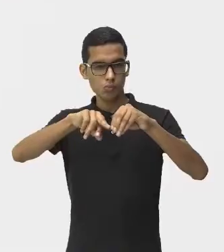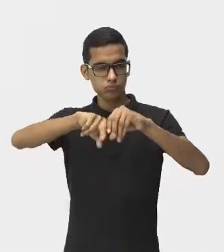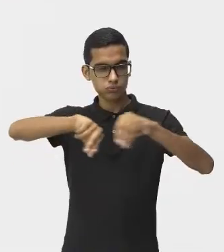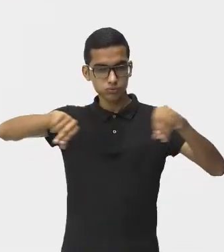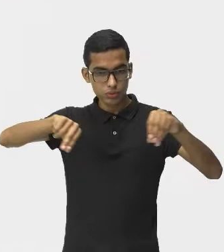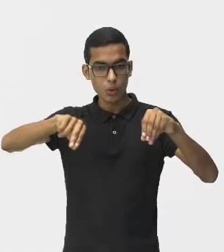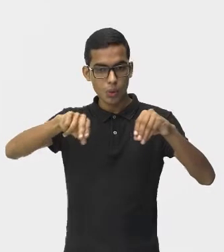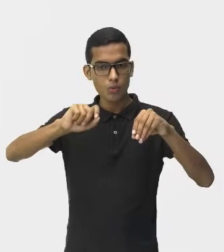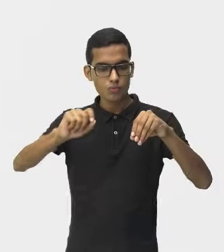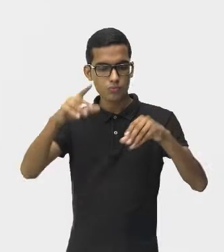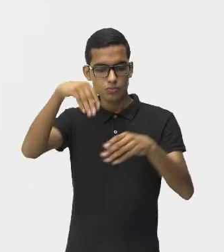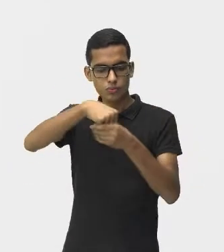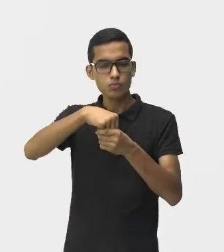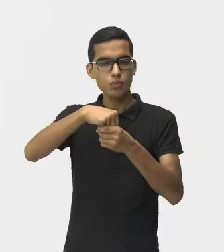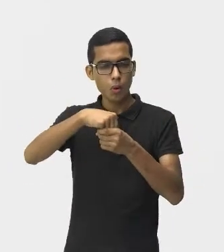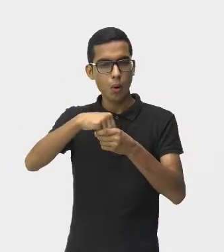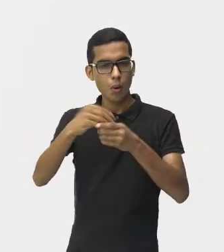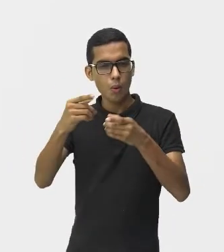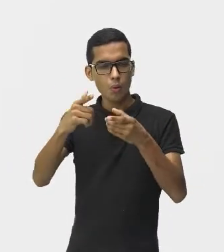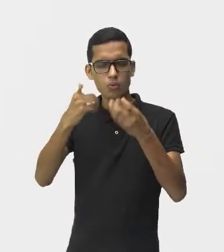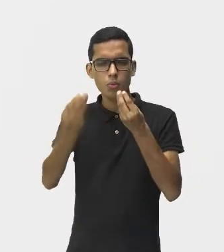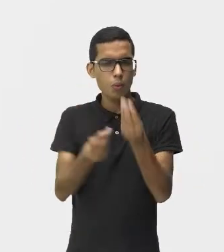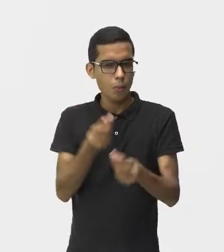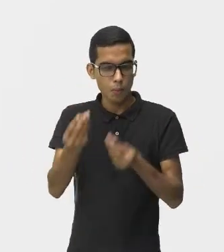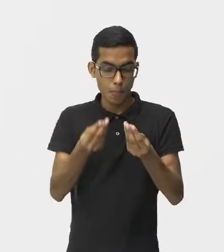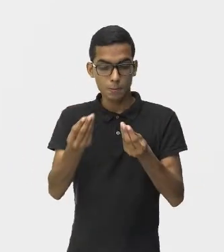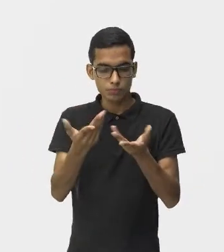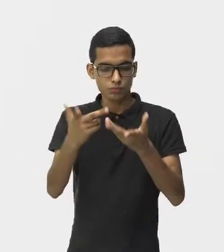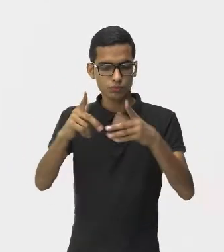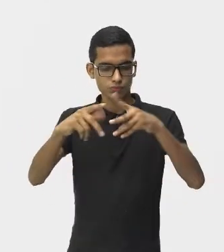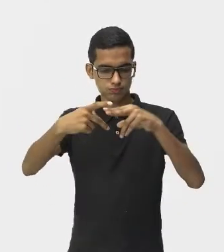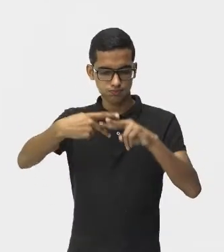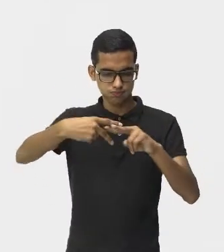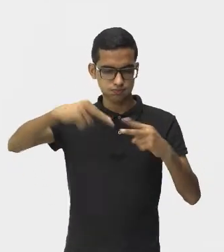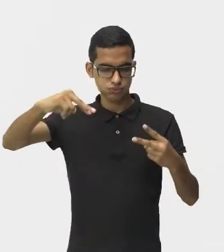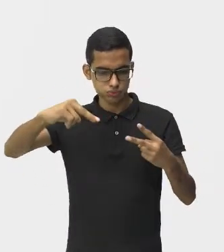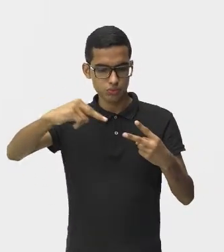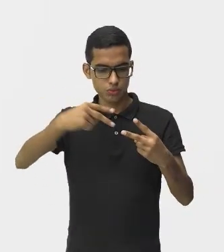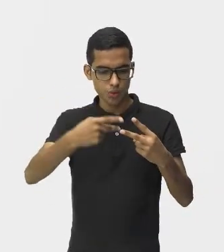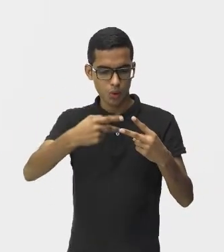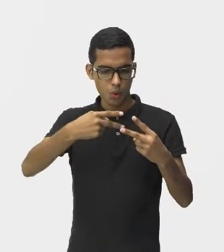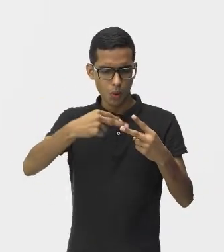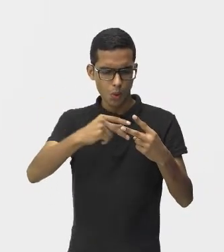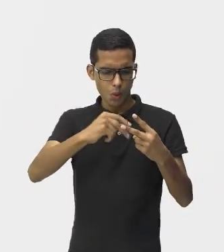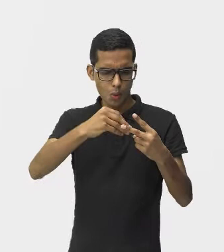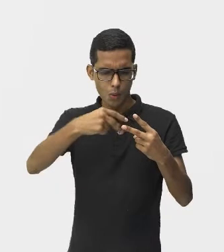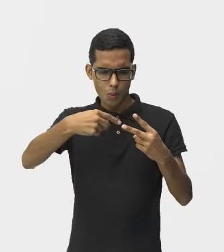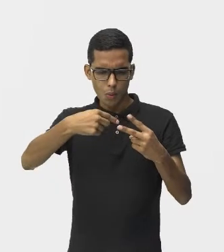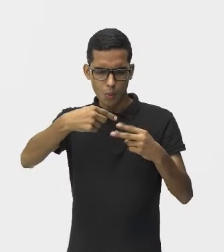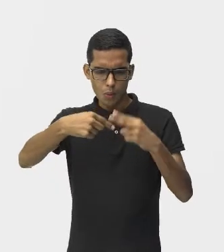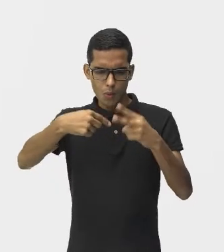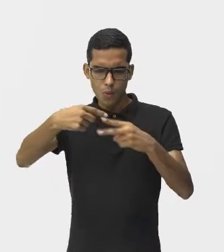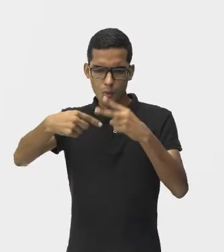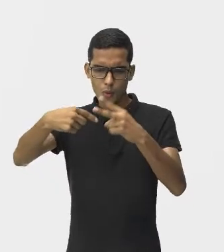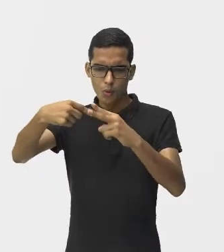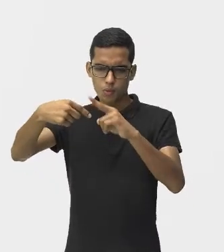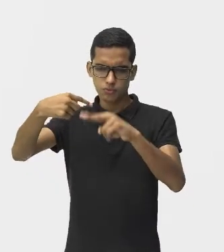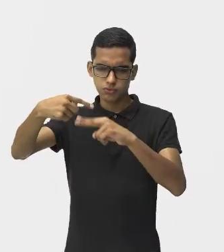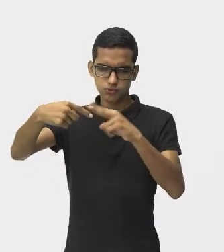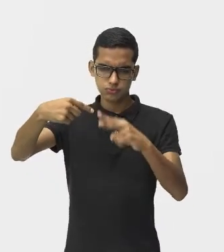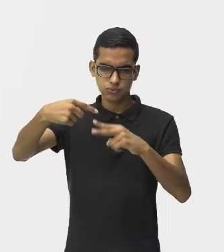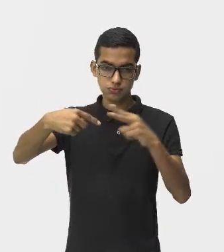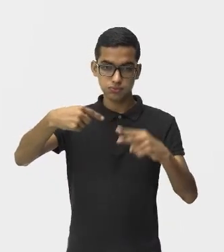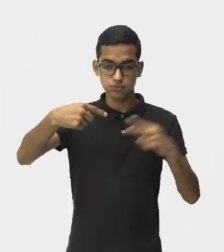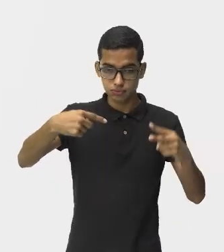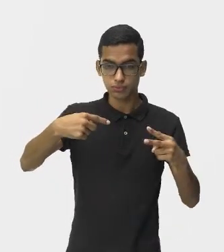aqui que as estruturas compostas de DNA que carregam ali os genes de um ser vivo. Né? Então, todos os